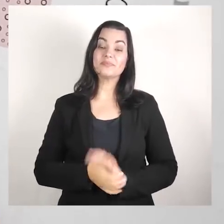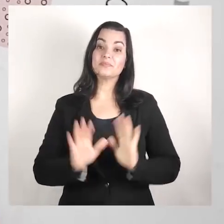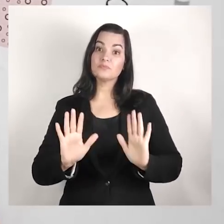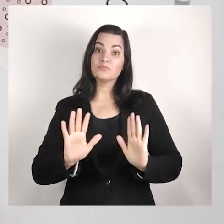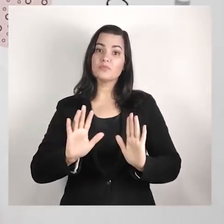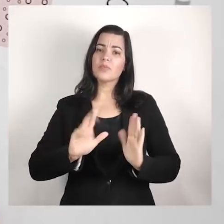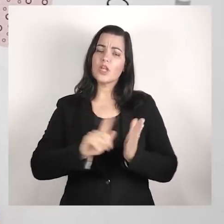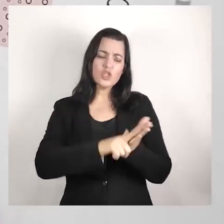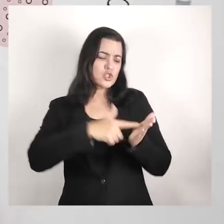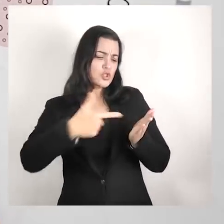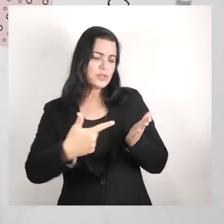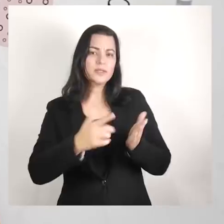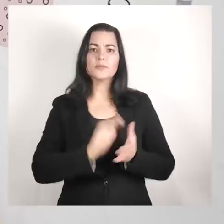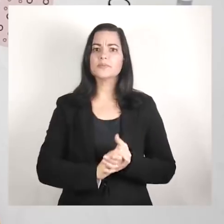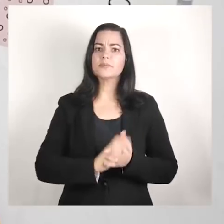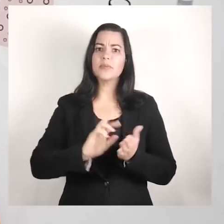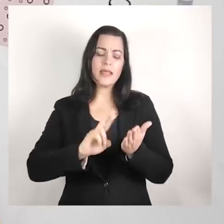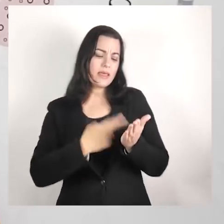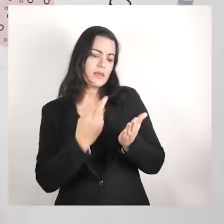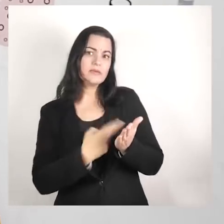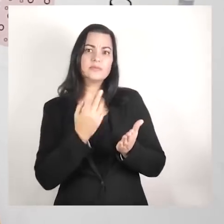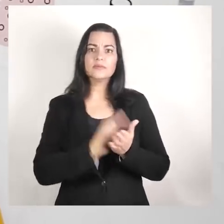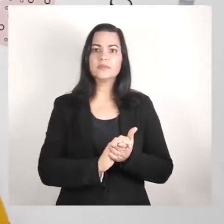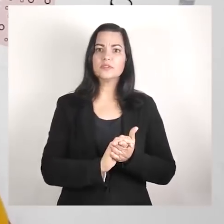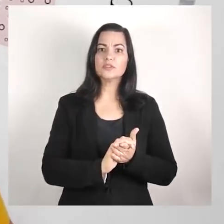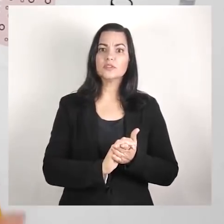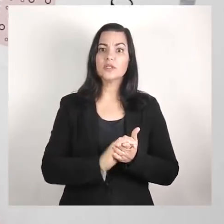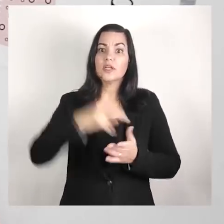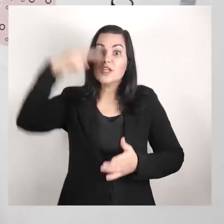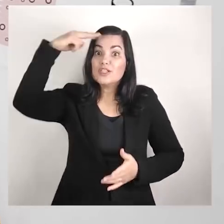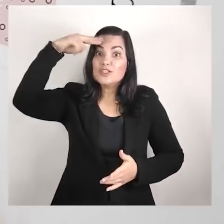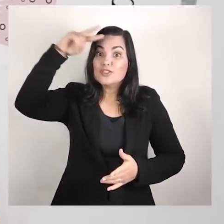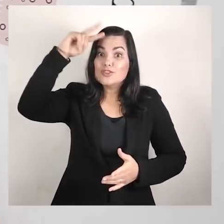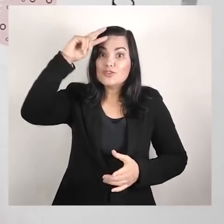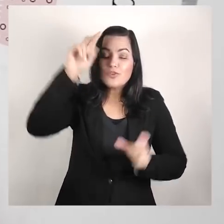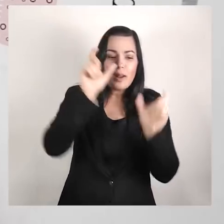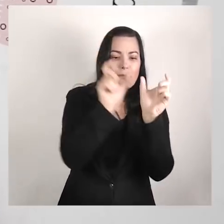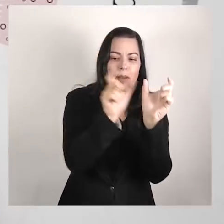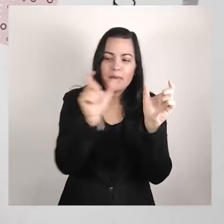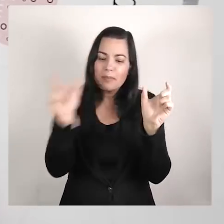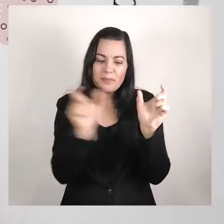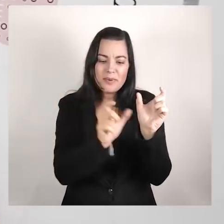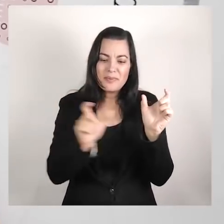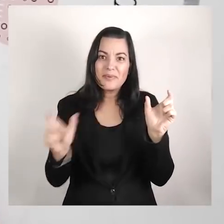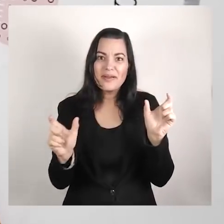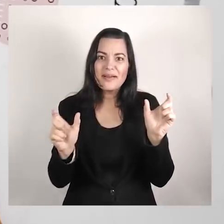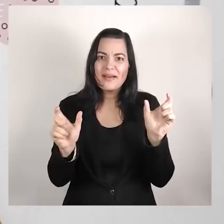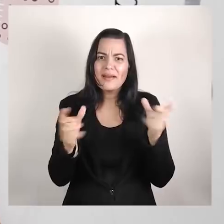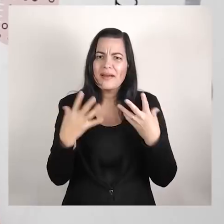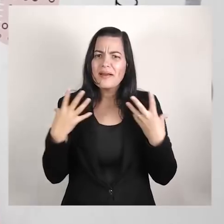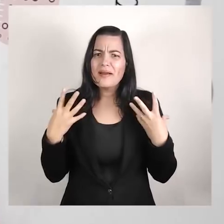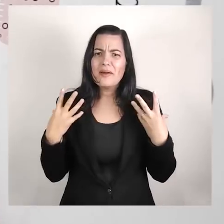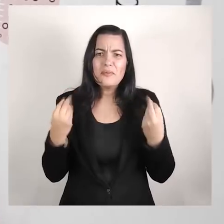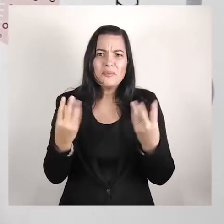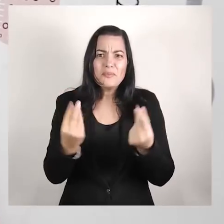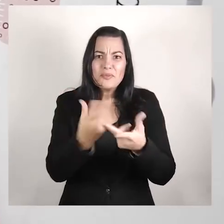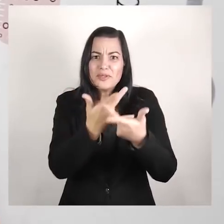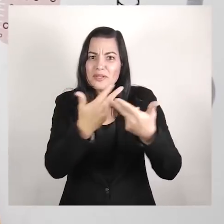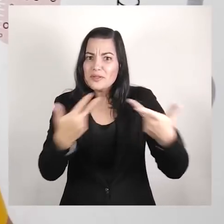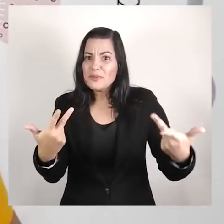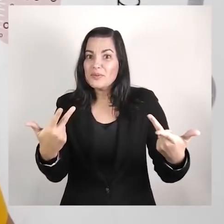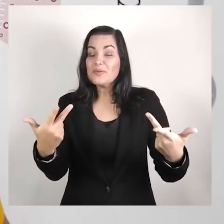para que vocês possam participar, tá bom? Jornais revistas, histórias em